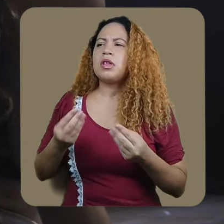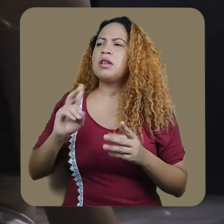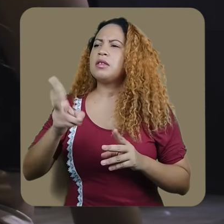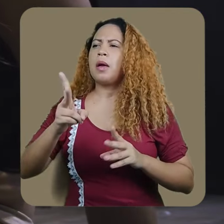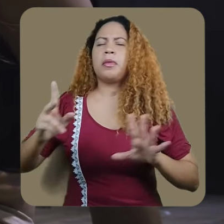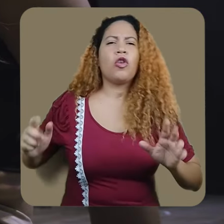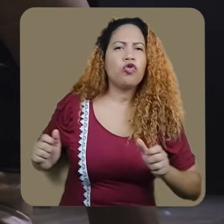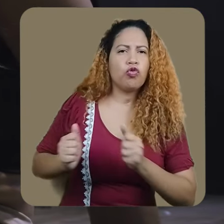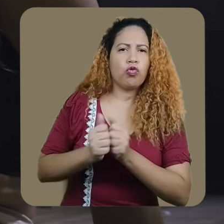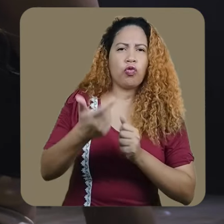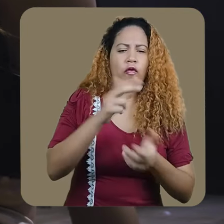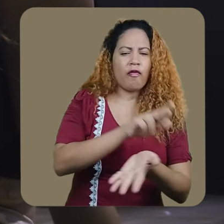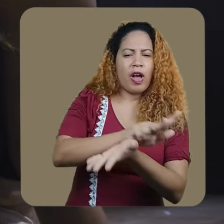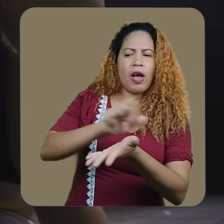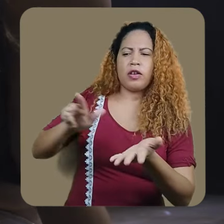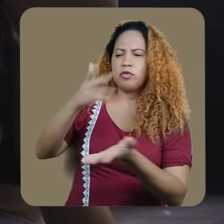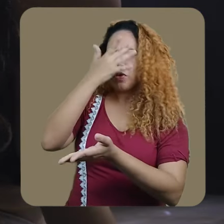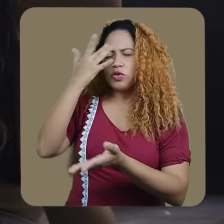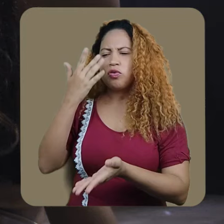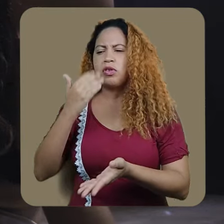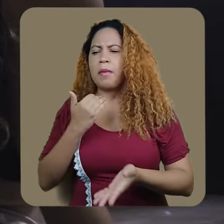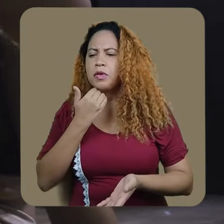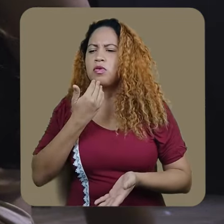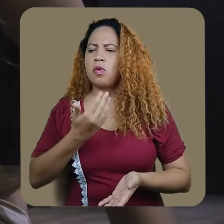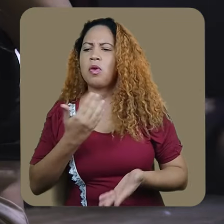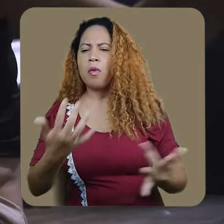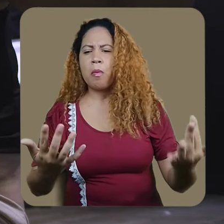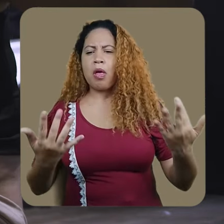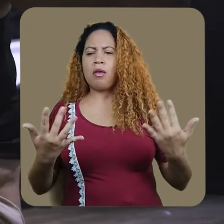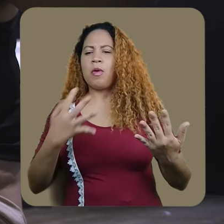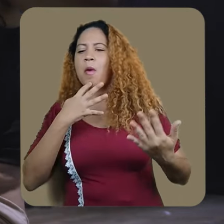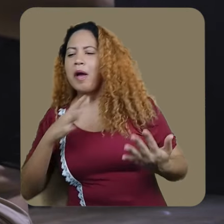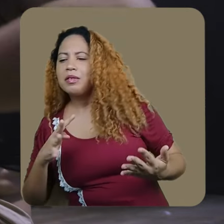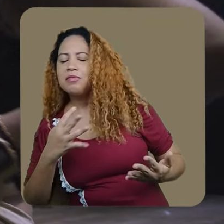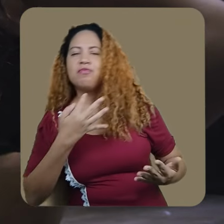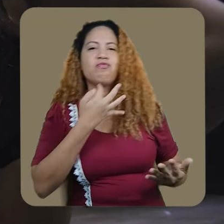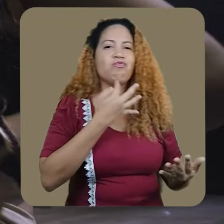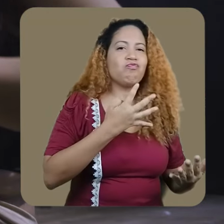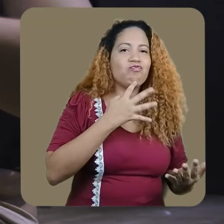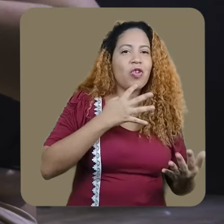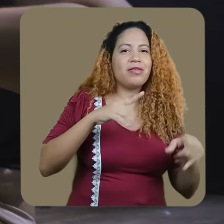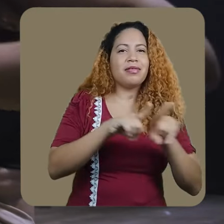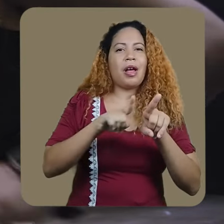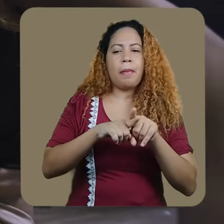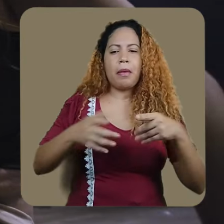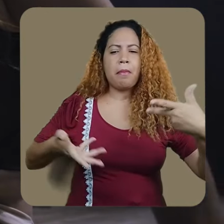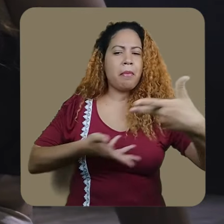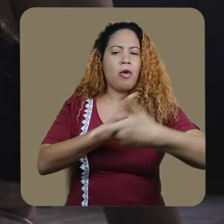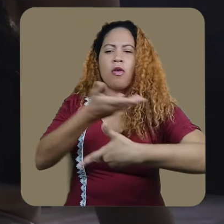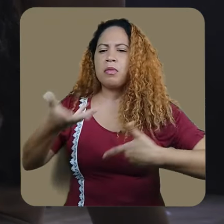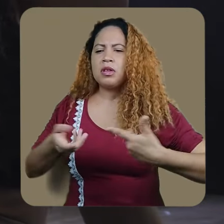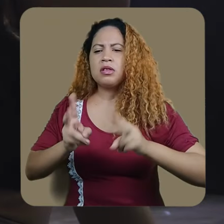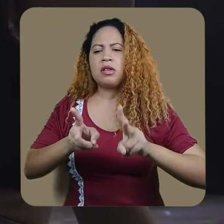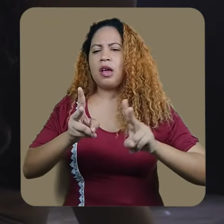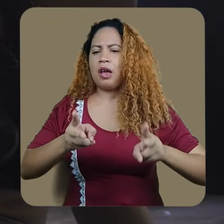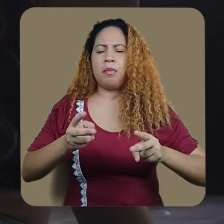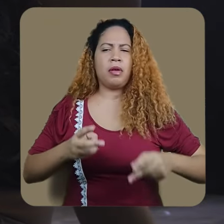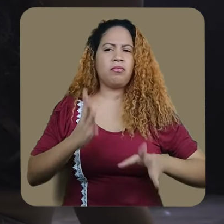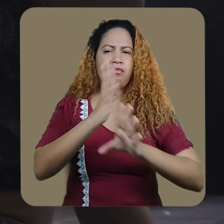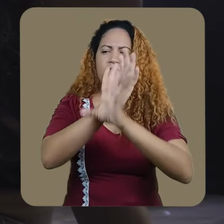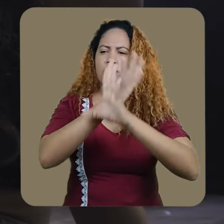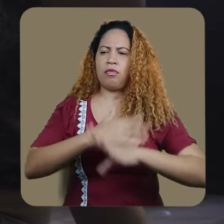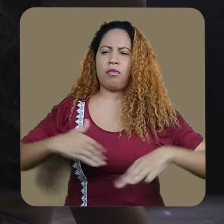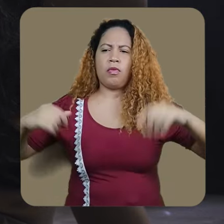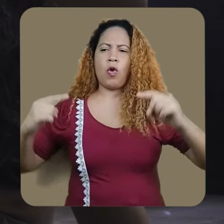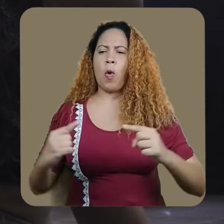isso contar sempre com várias outras pessoas, né? Gente que a gente conhece, gente que a gente não conhece. Acho que esse movimento é super